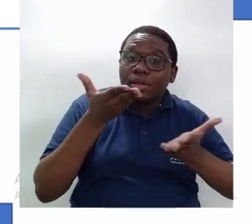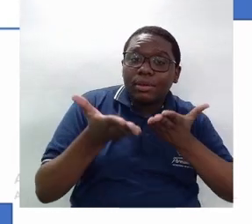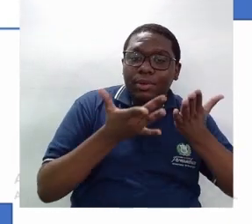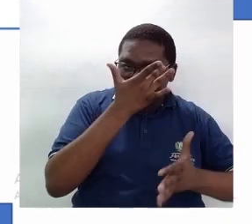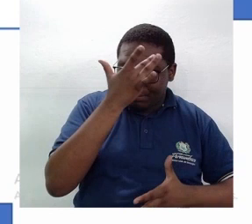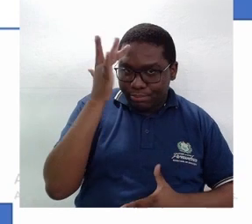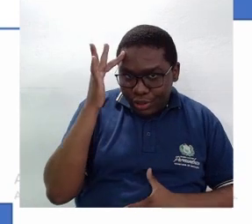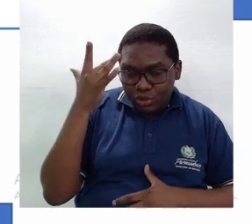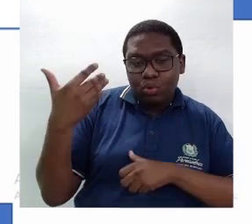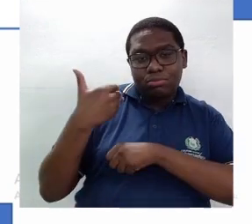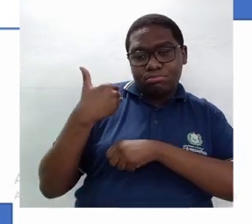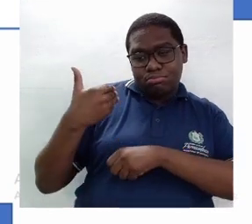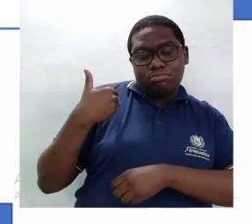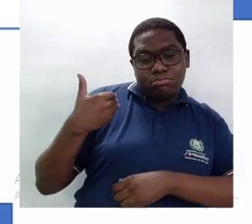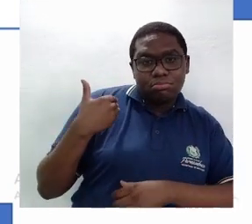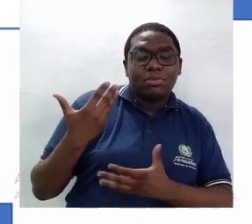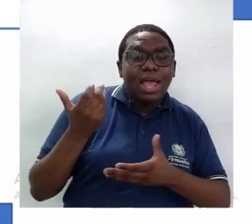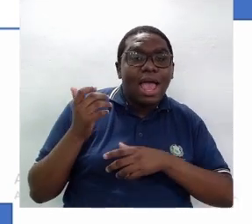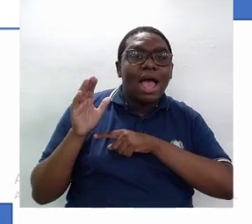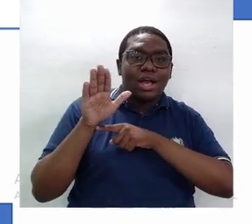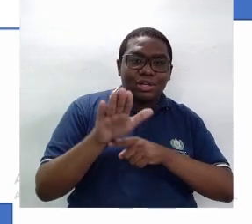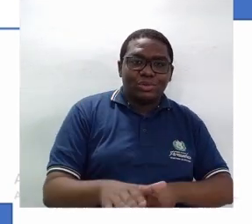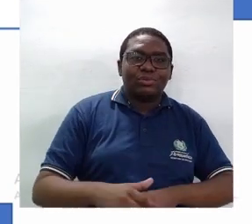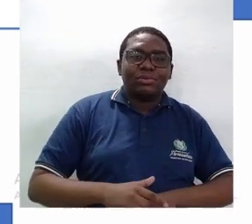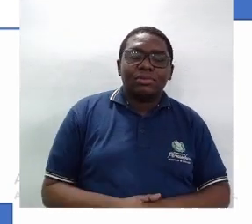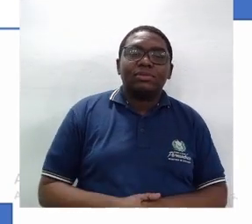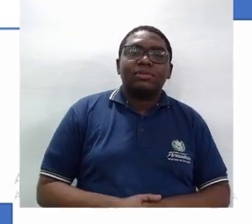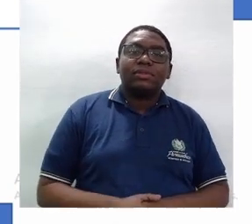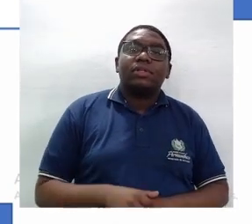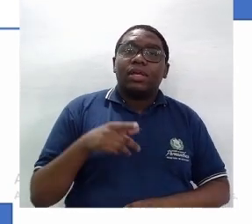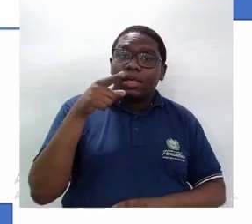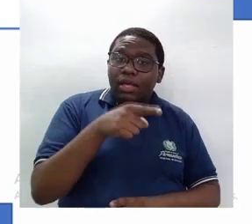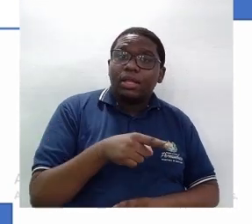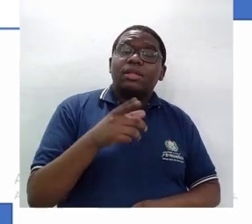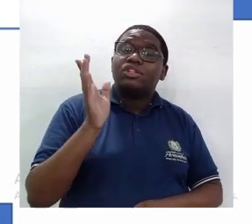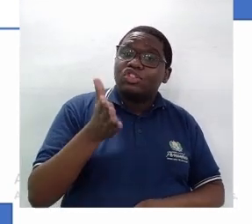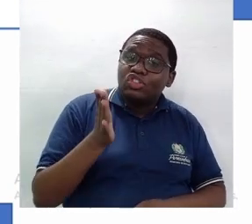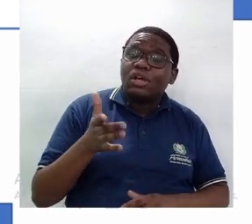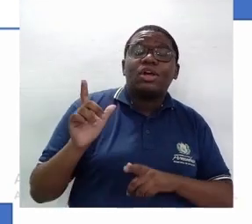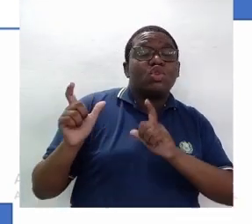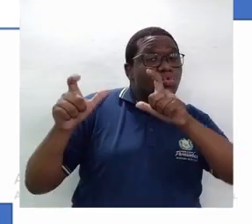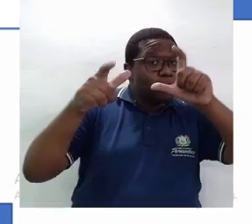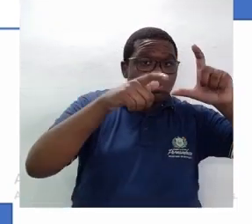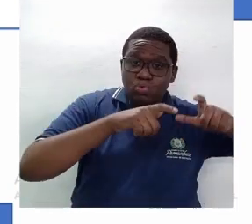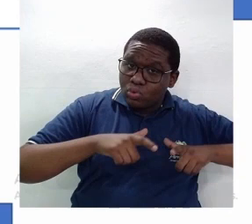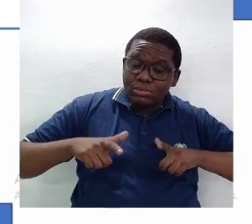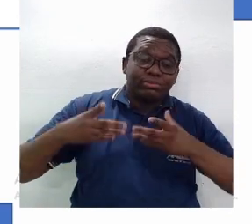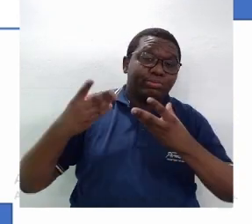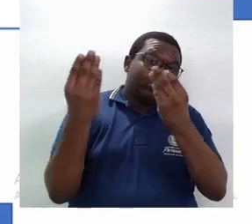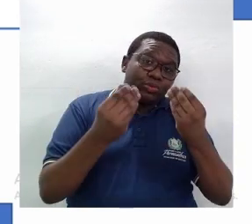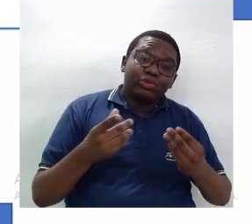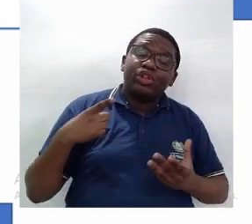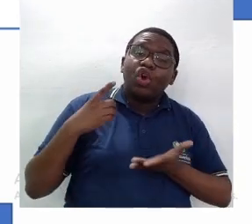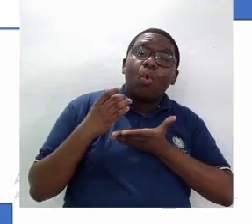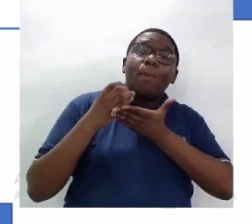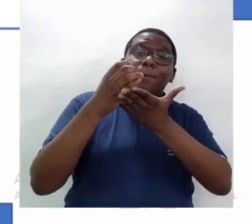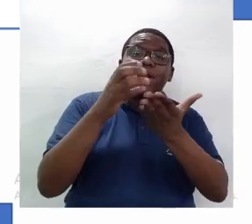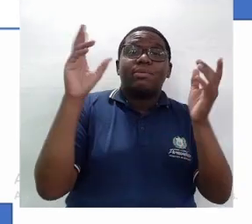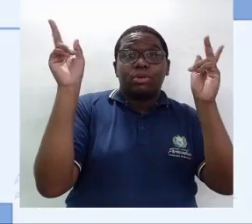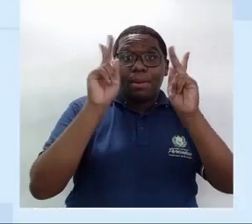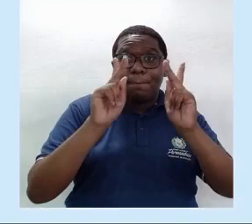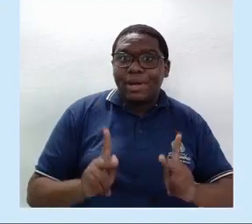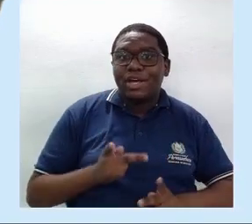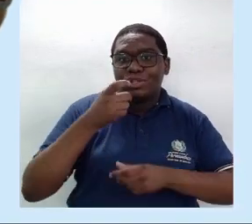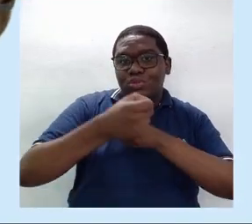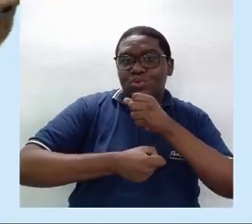que o procuravam em busca de ajuda. Foi indicado por diversas instituições para o Prêmio Nobel de Paz. No